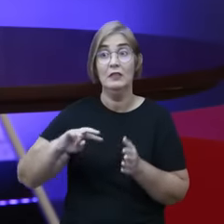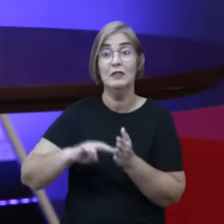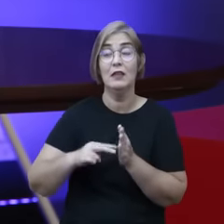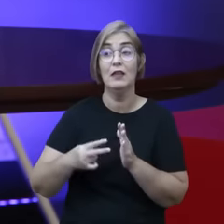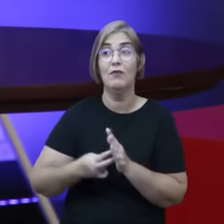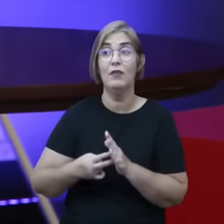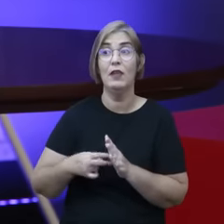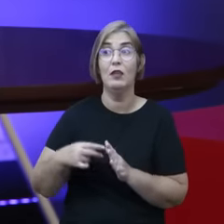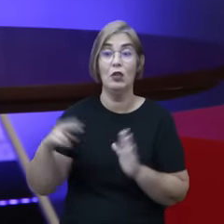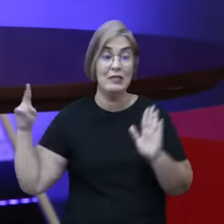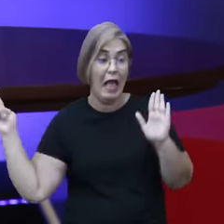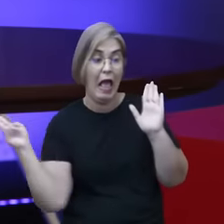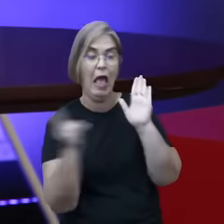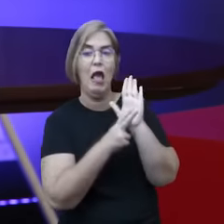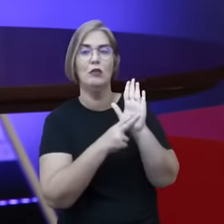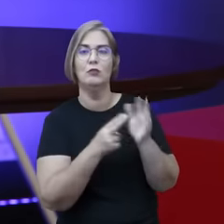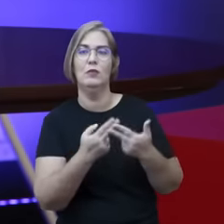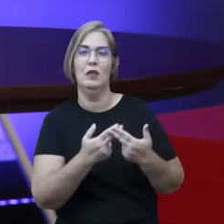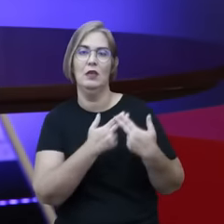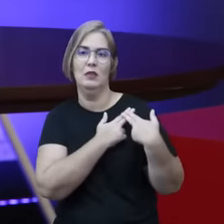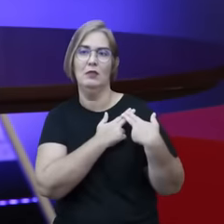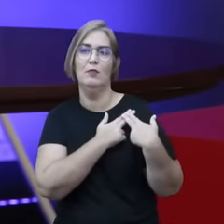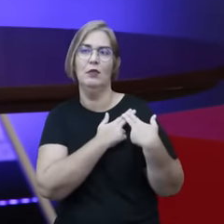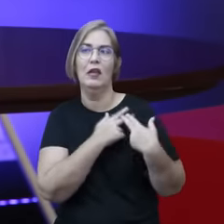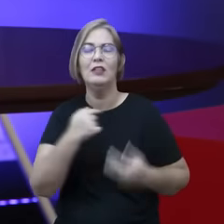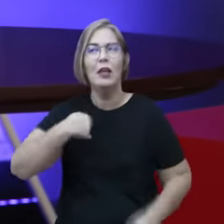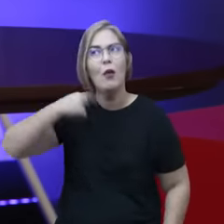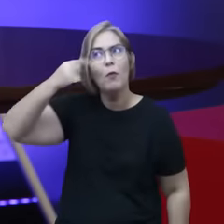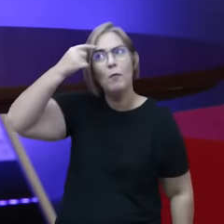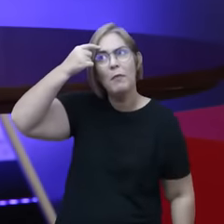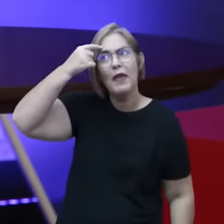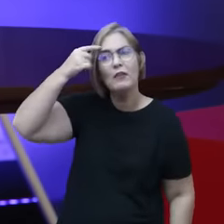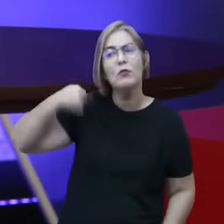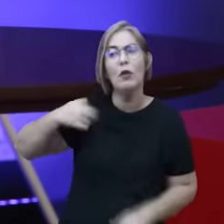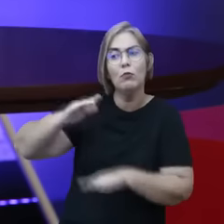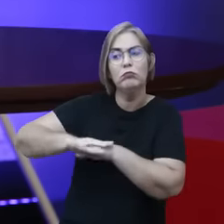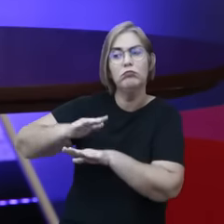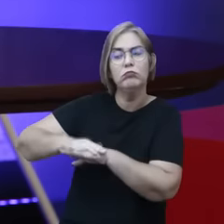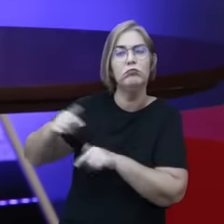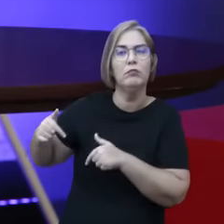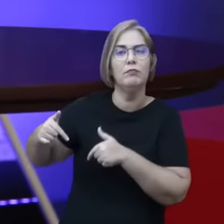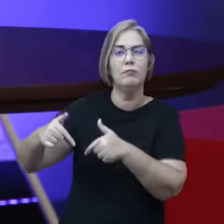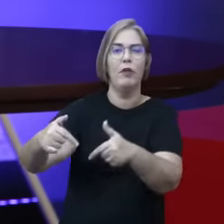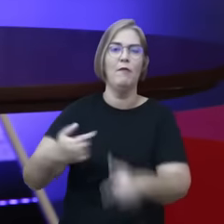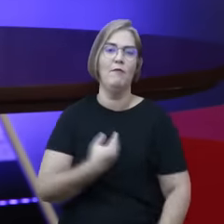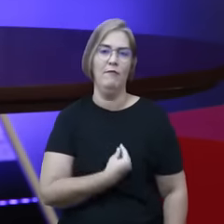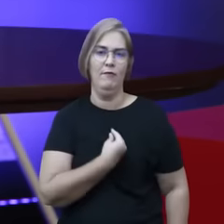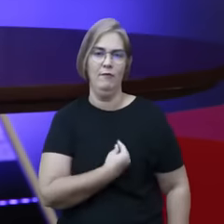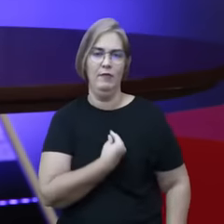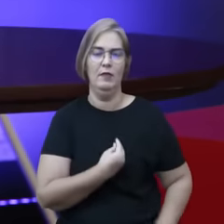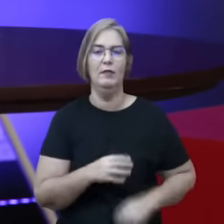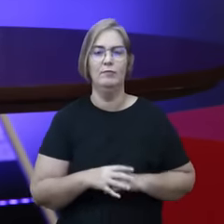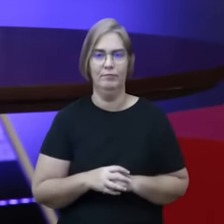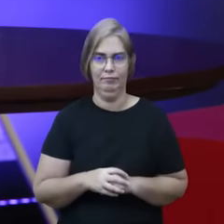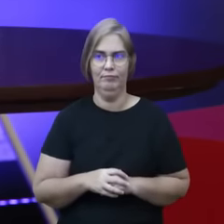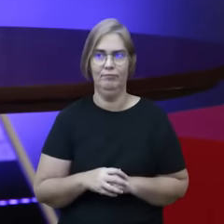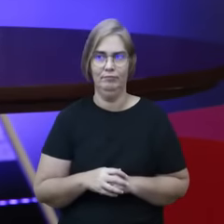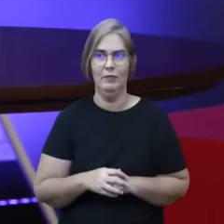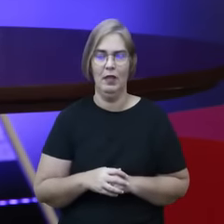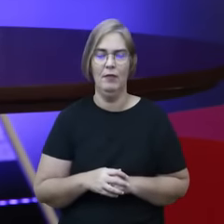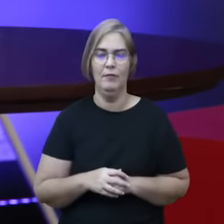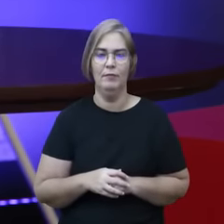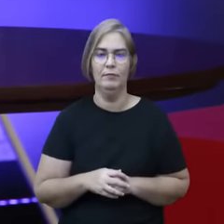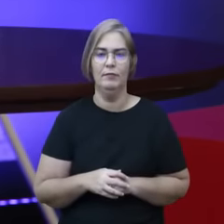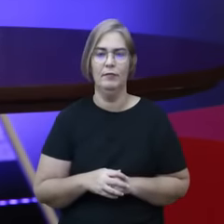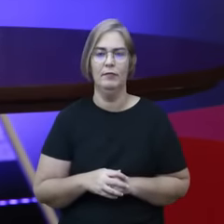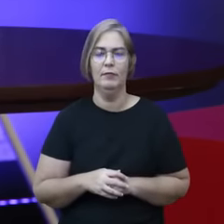responsabilidade pelo que eu estou pensando e do modo como eu estou vivendo em relação ao a mim mesmo. Em